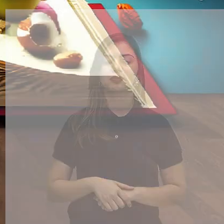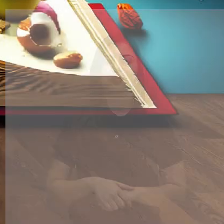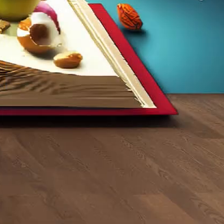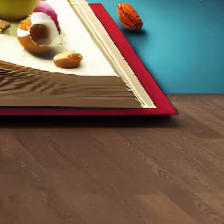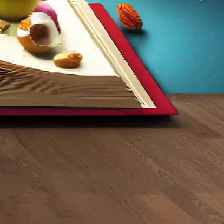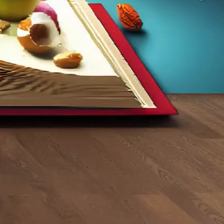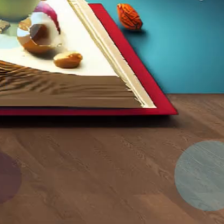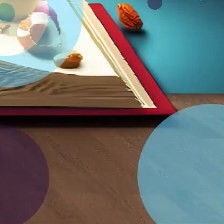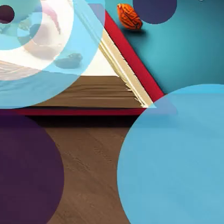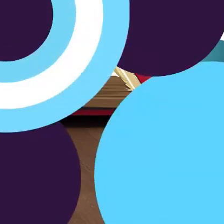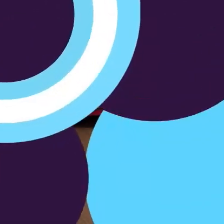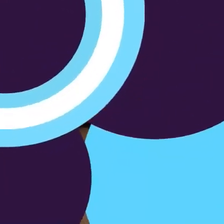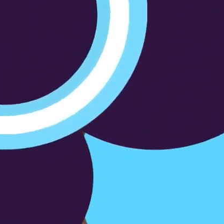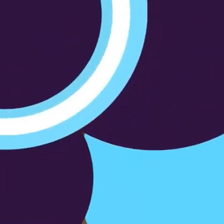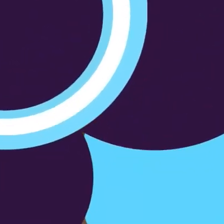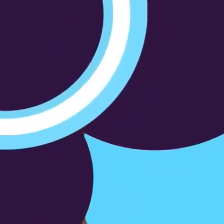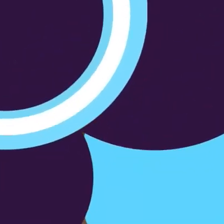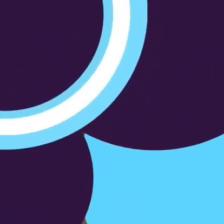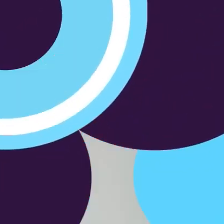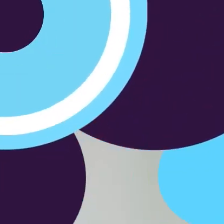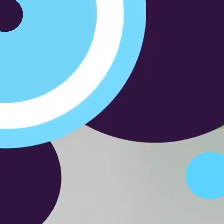lá?